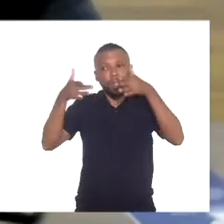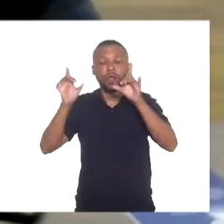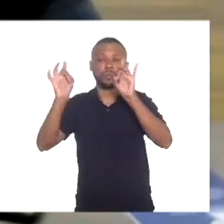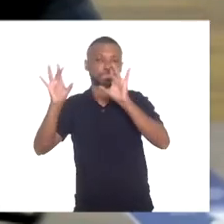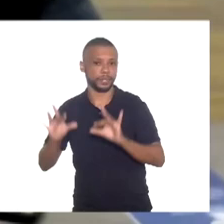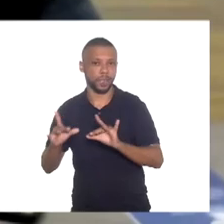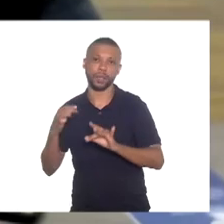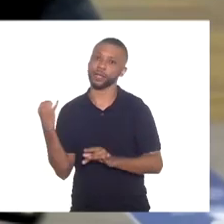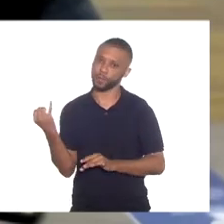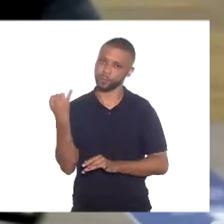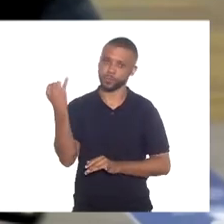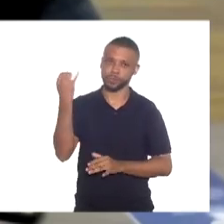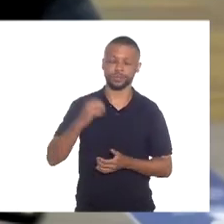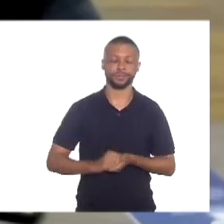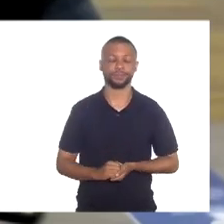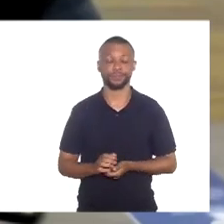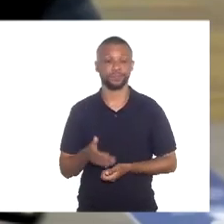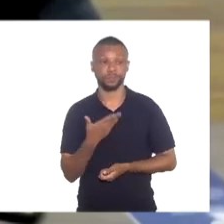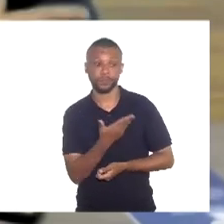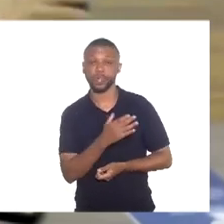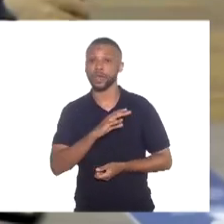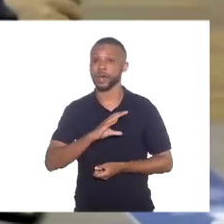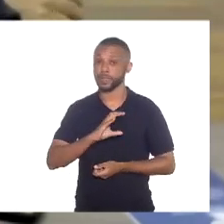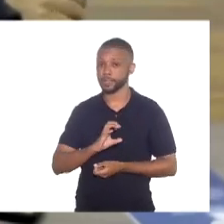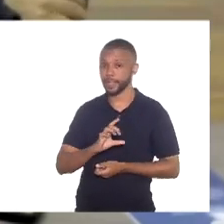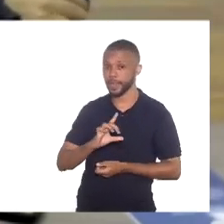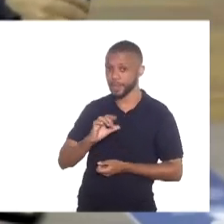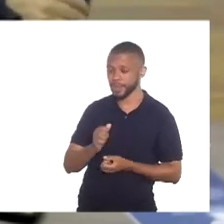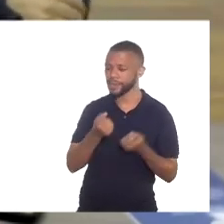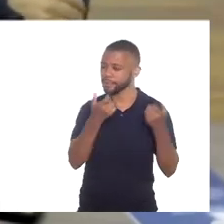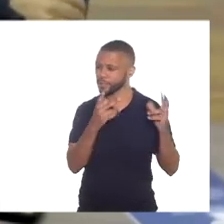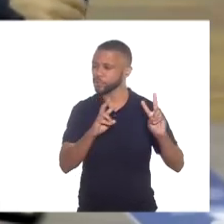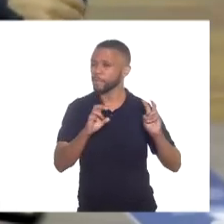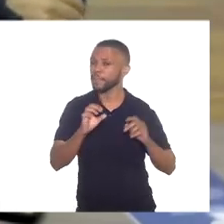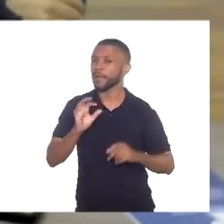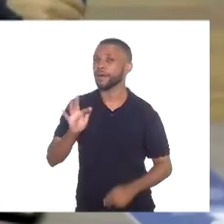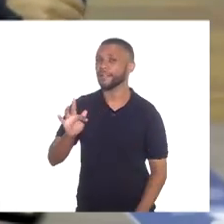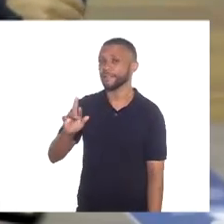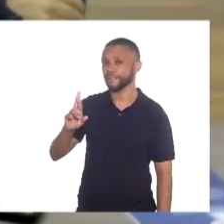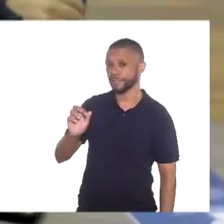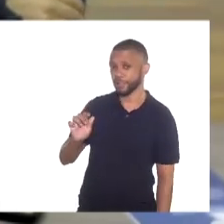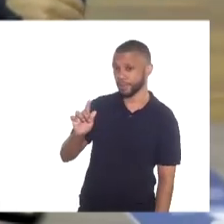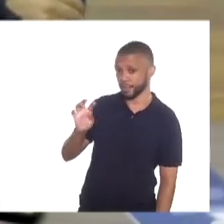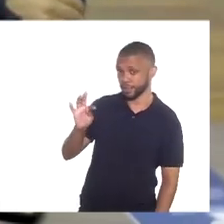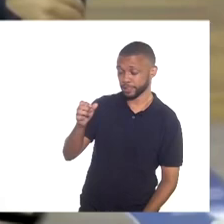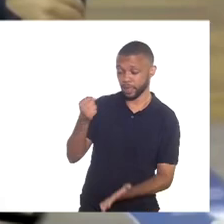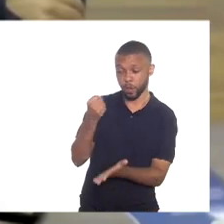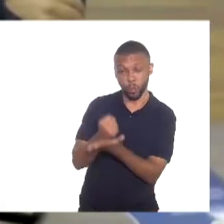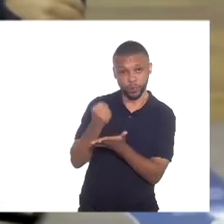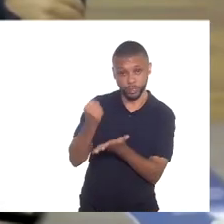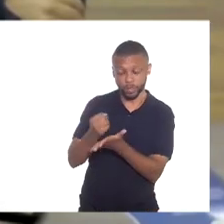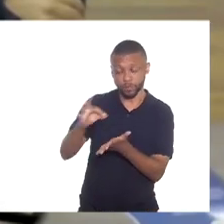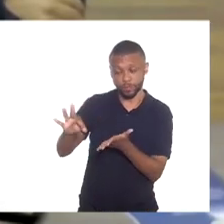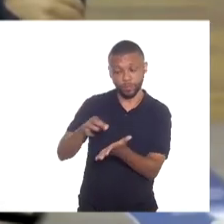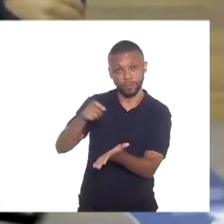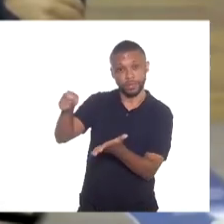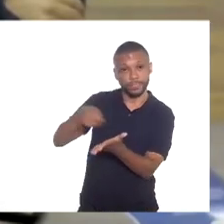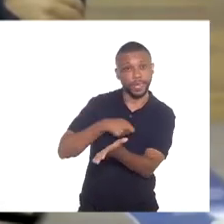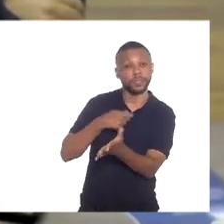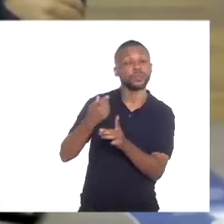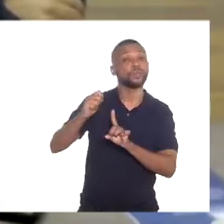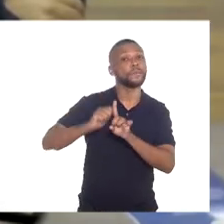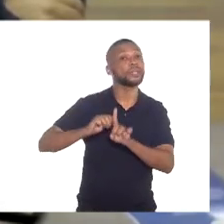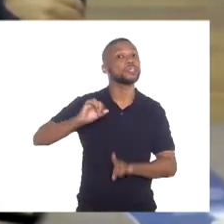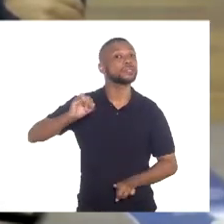fundamental. A Célia fala em relação às fragatas. O contrato da fragata foi assinado no Rio de Janeiro.